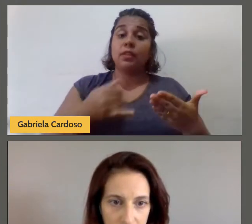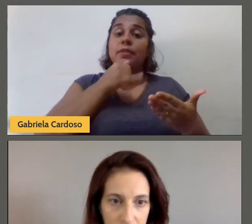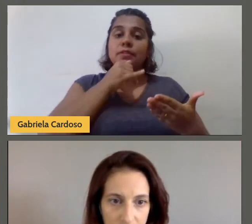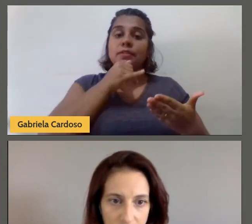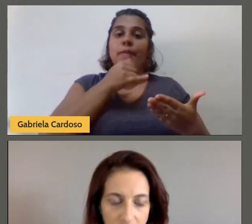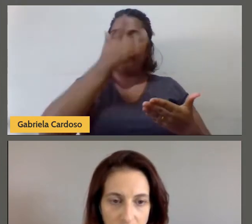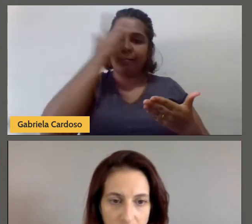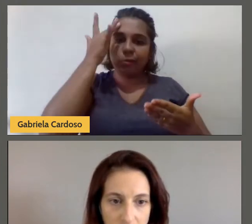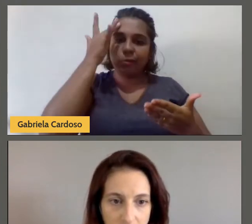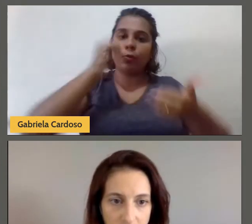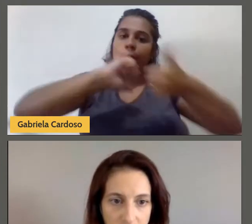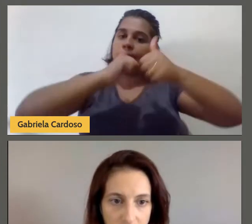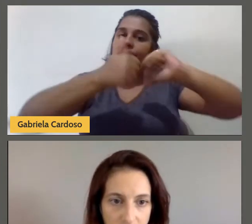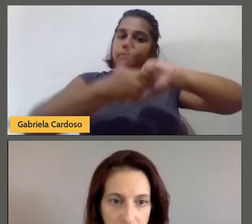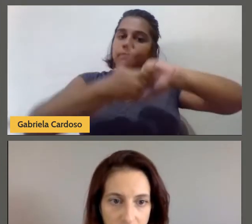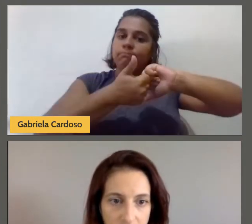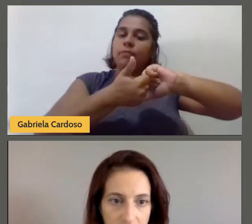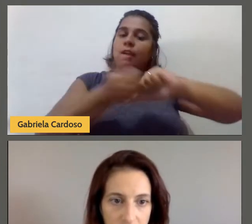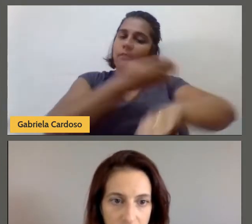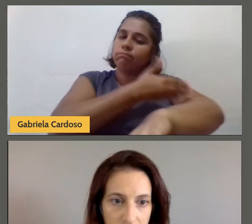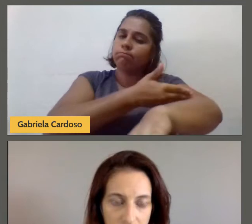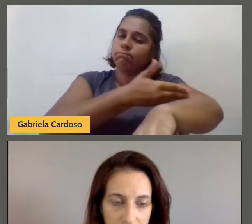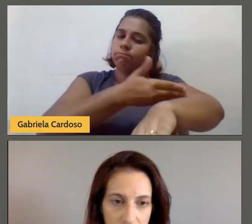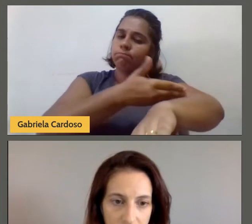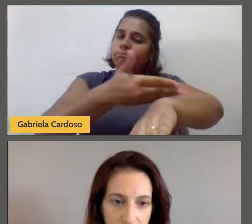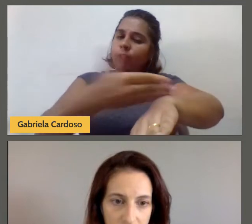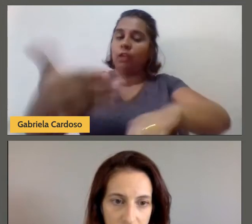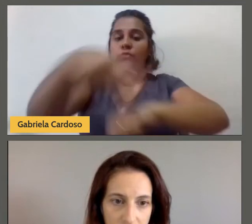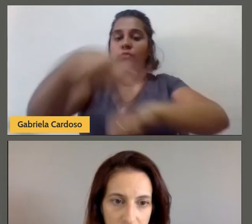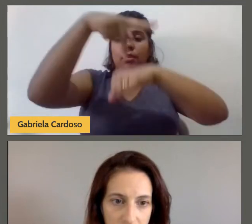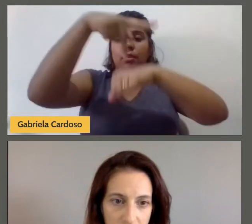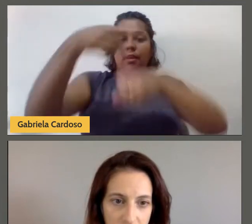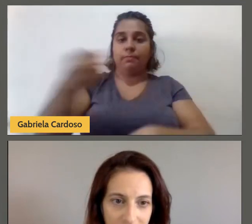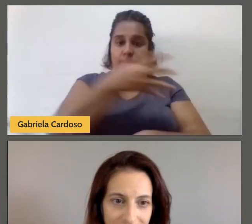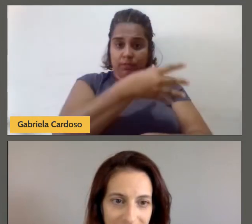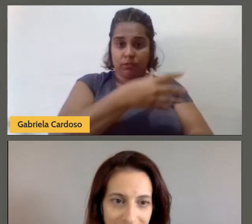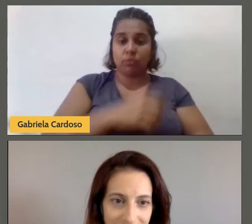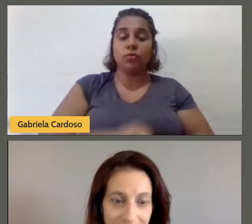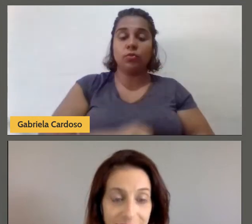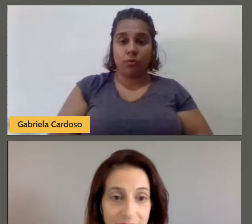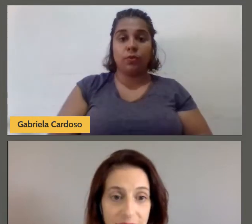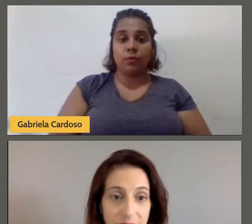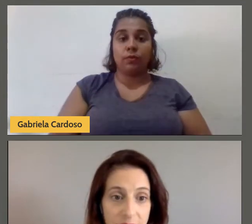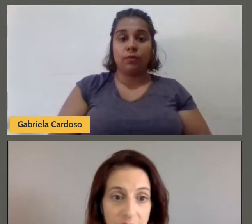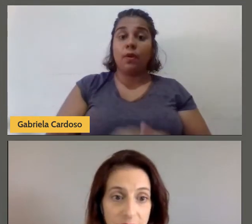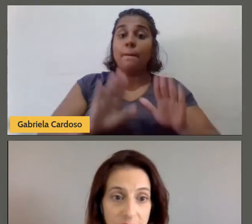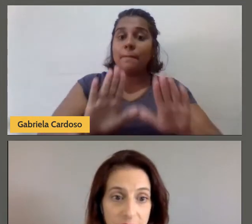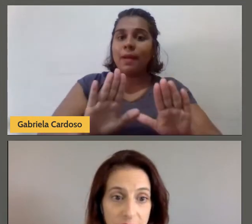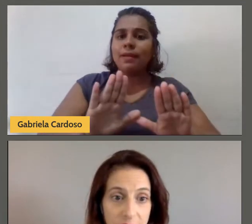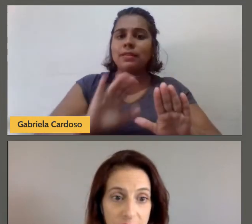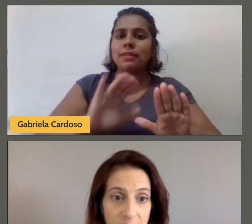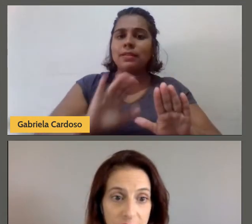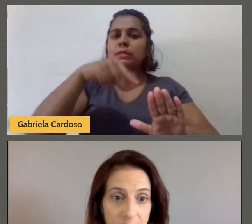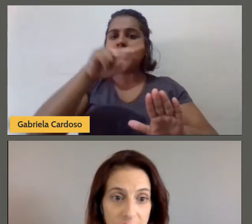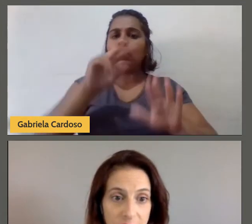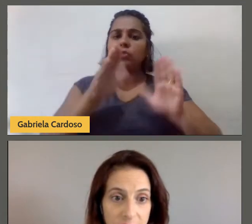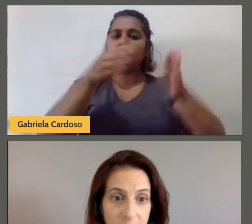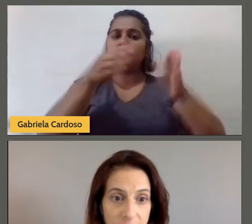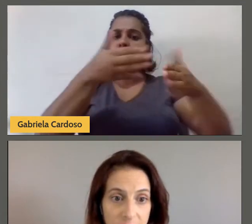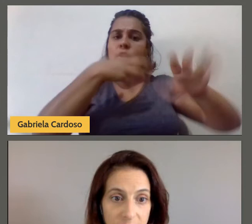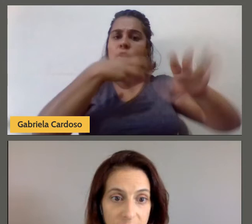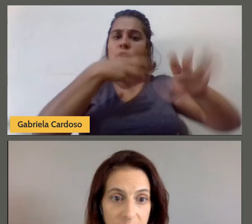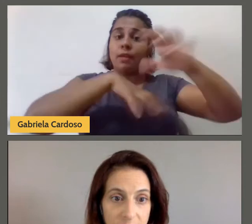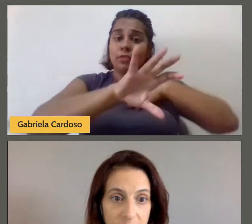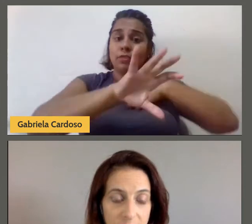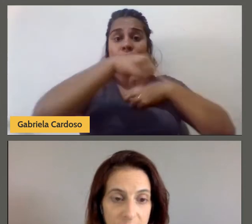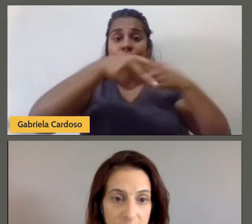de integração. E aí, quando você começa a olhar isso desde a perspectiva da empatia, você vai perceber que tem muitos desafios. Então,